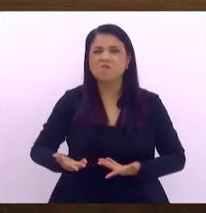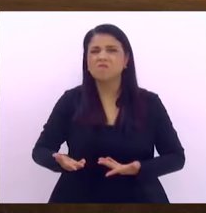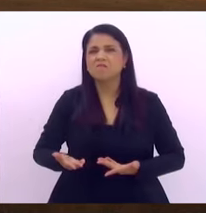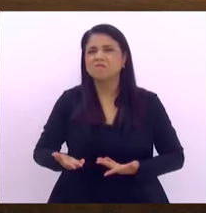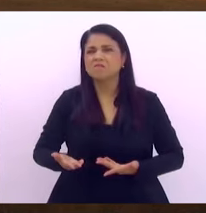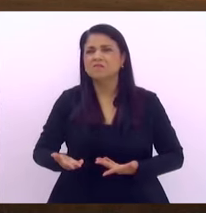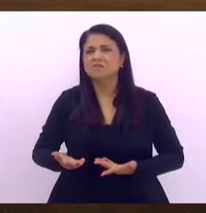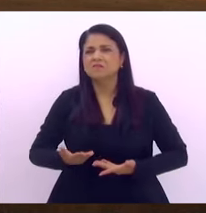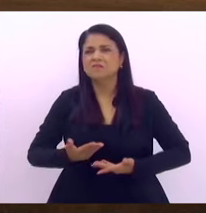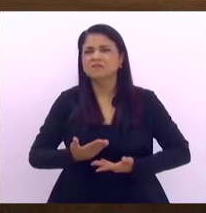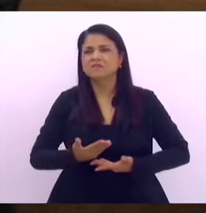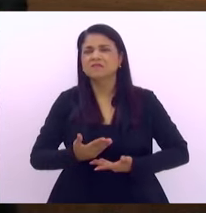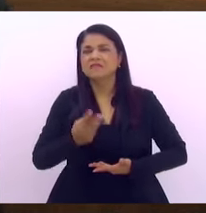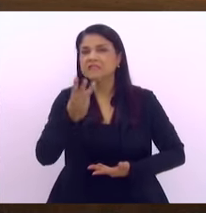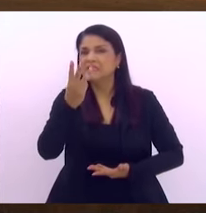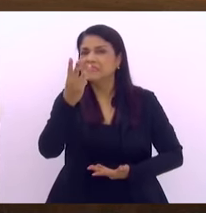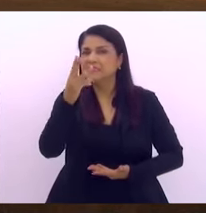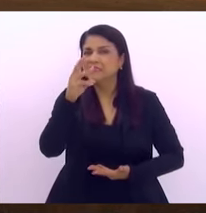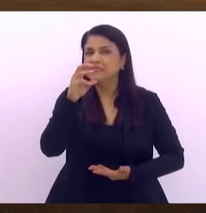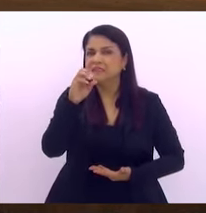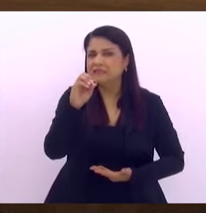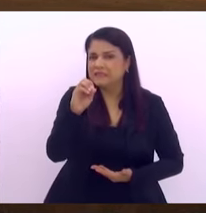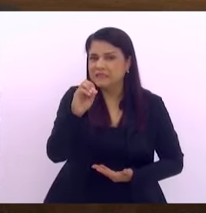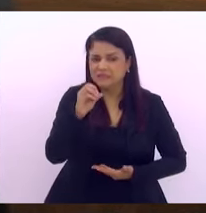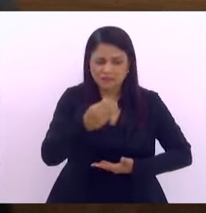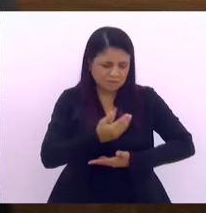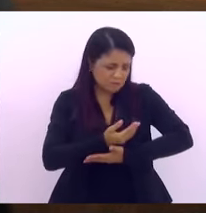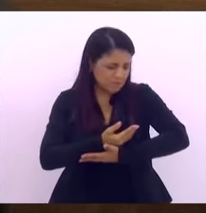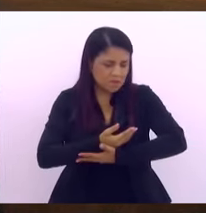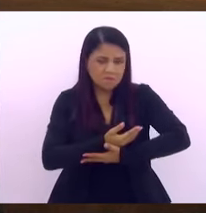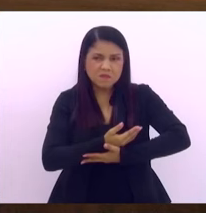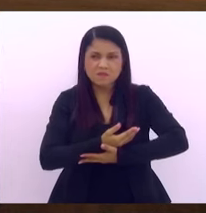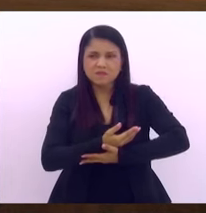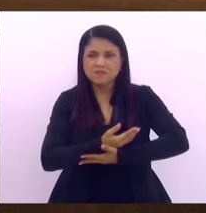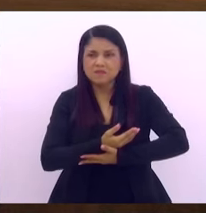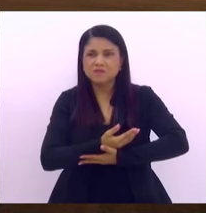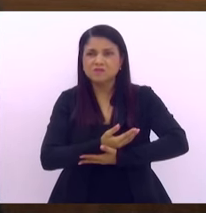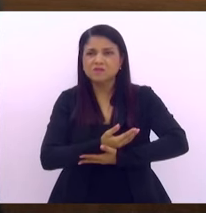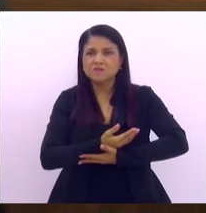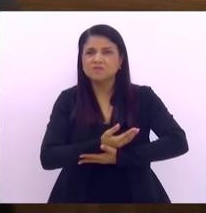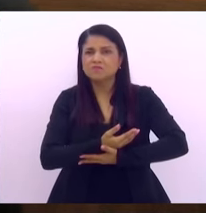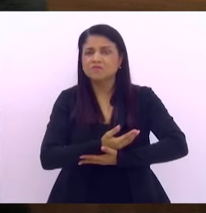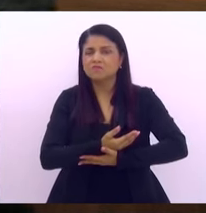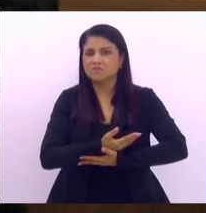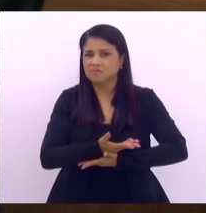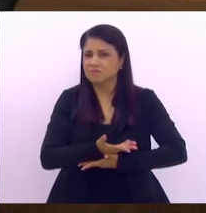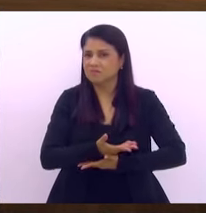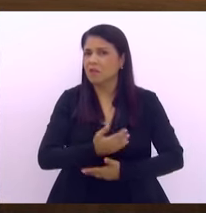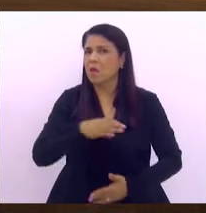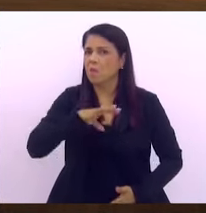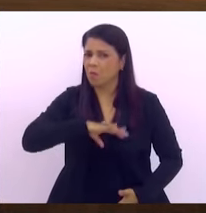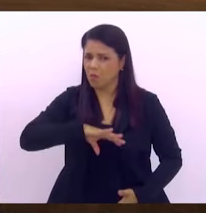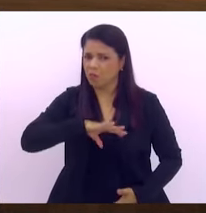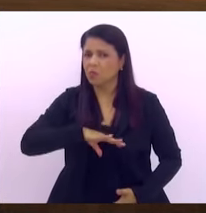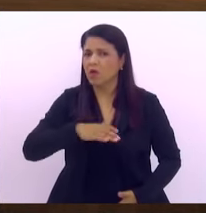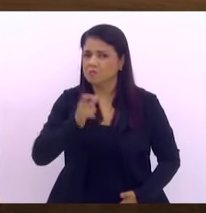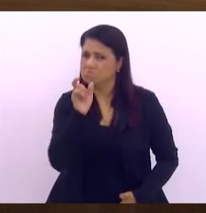Sim, a cabeça decepada, estão decapitados. O português eu entendo razoavelmente bem.